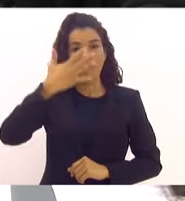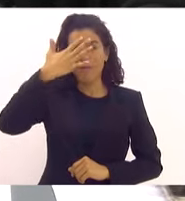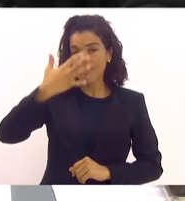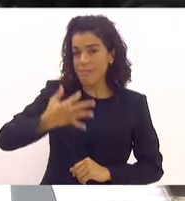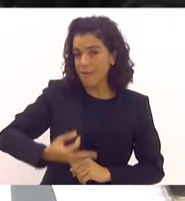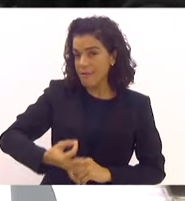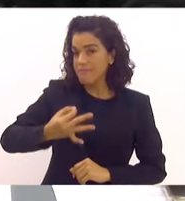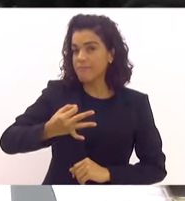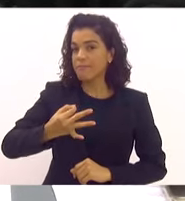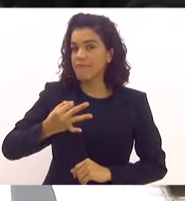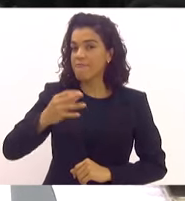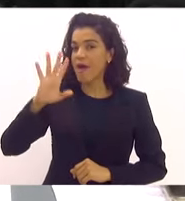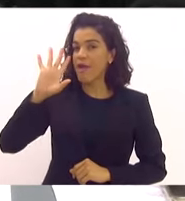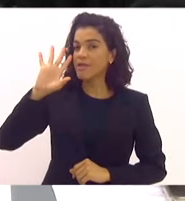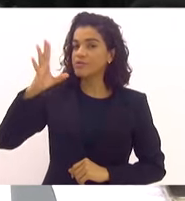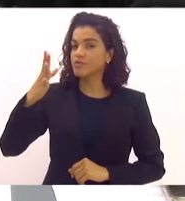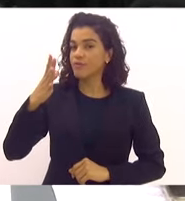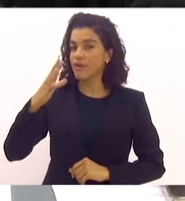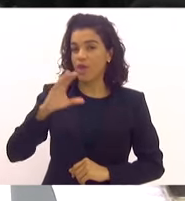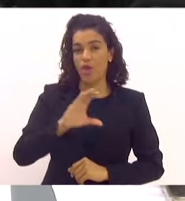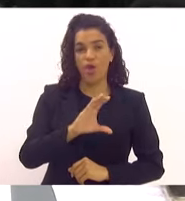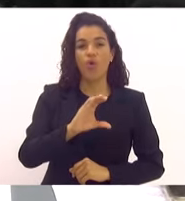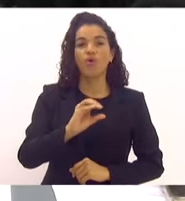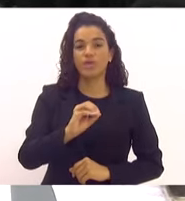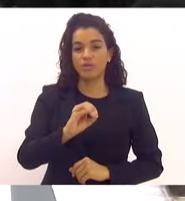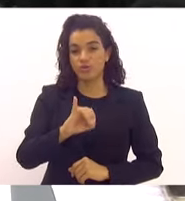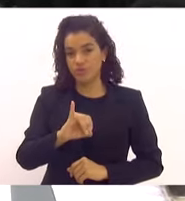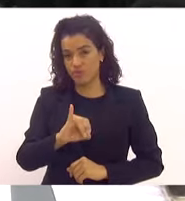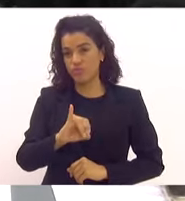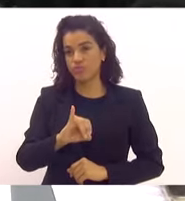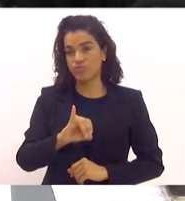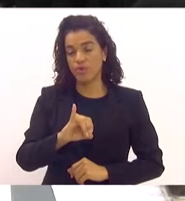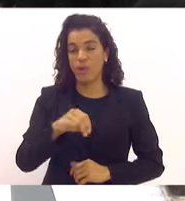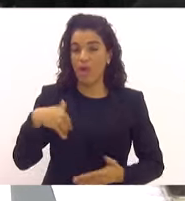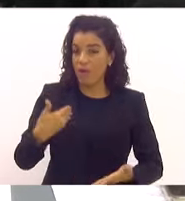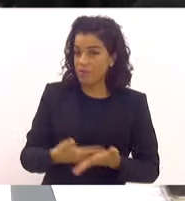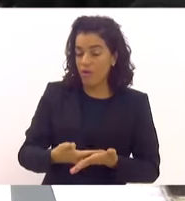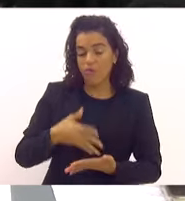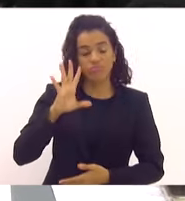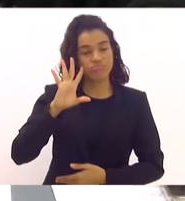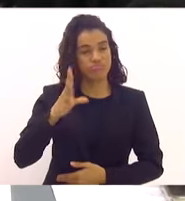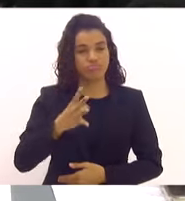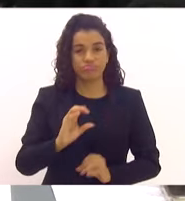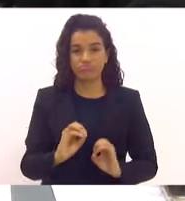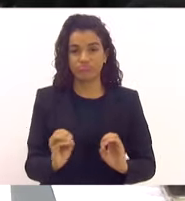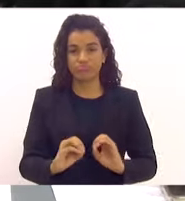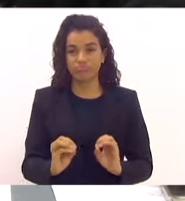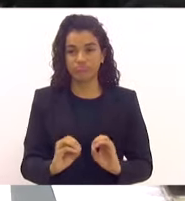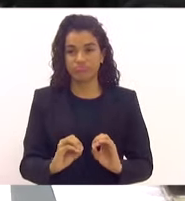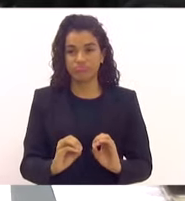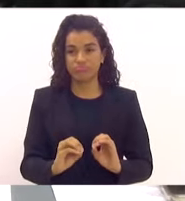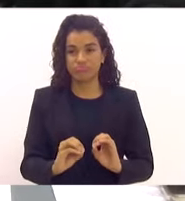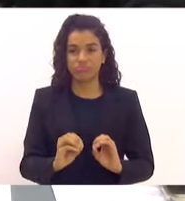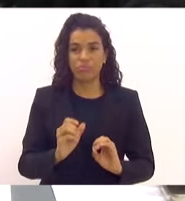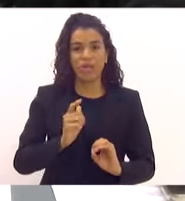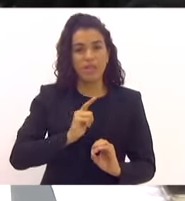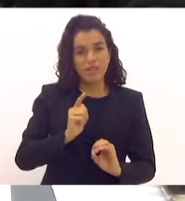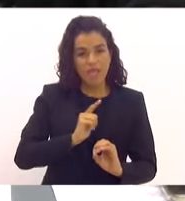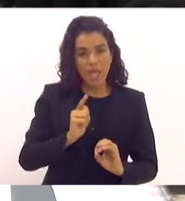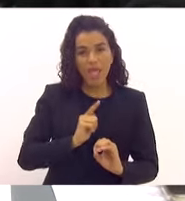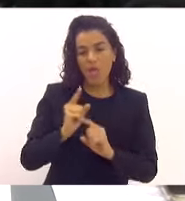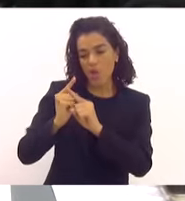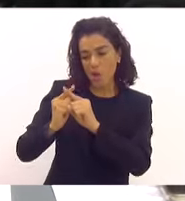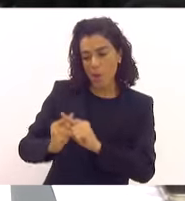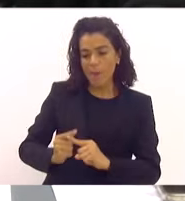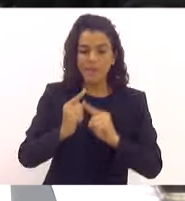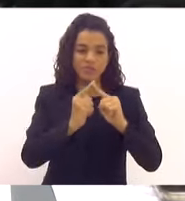essa questão é o COI. E o COI até hoje não decidiu. A gente tem visto várias